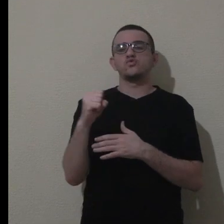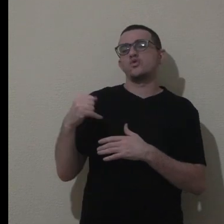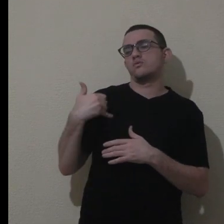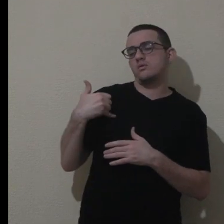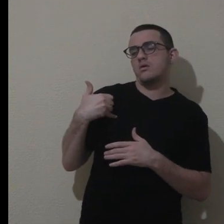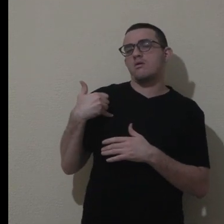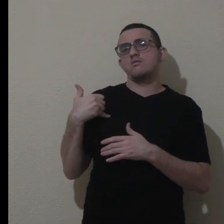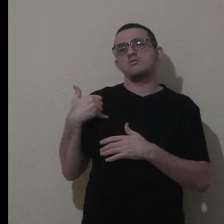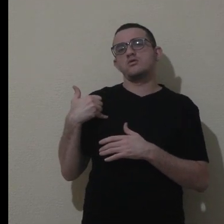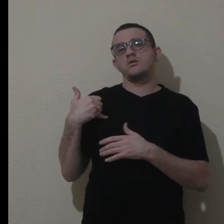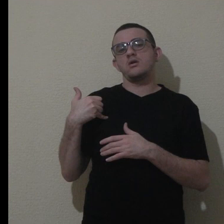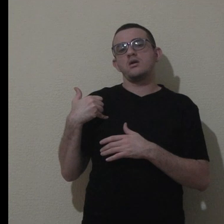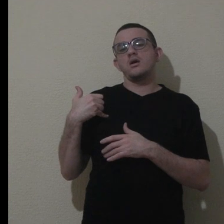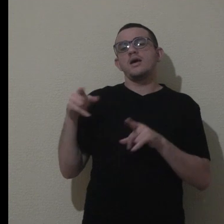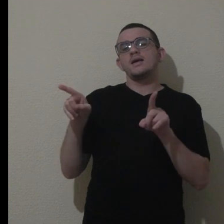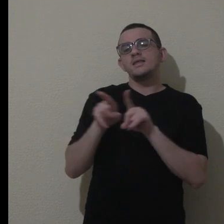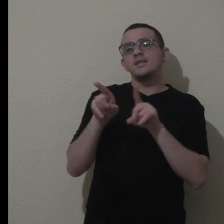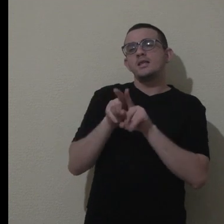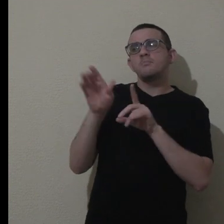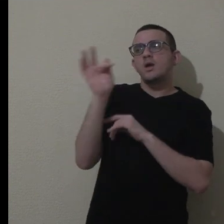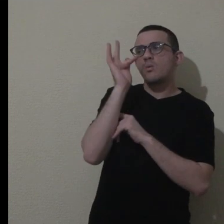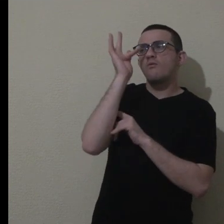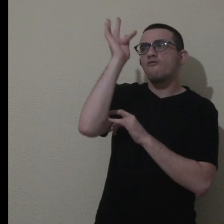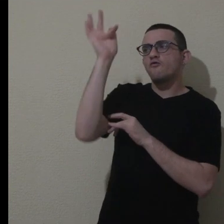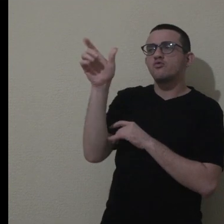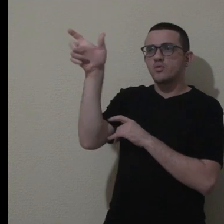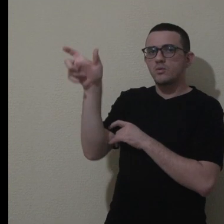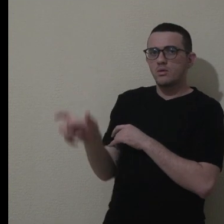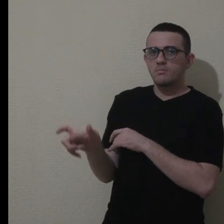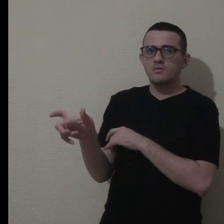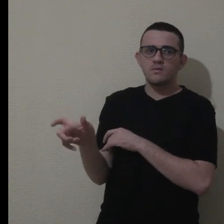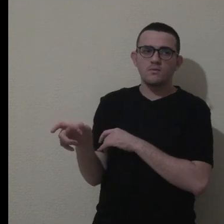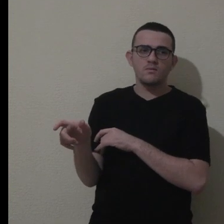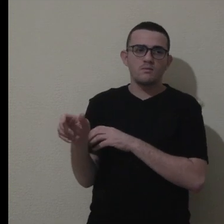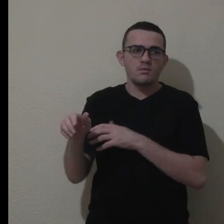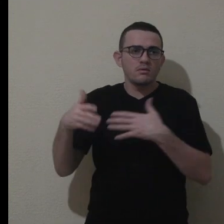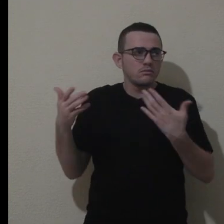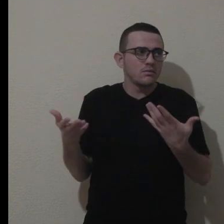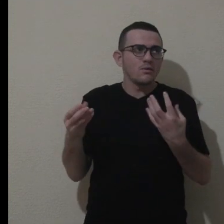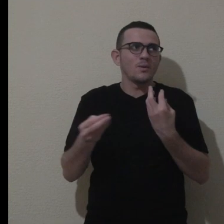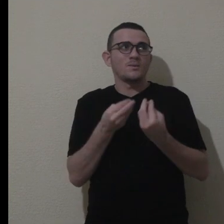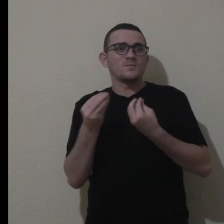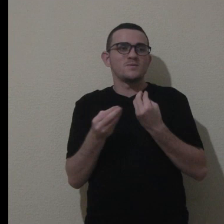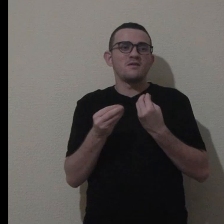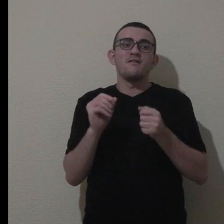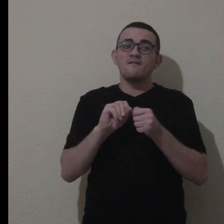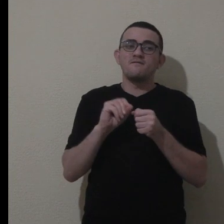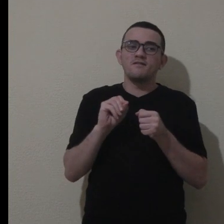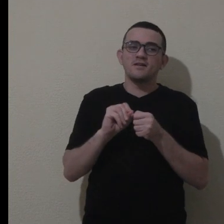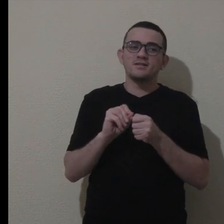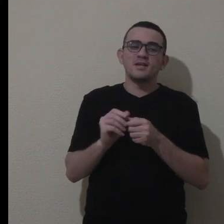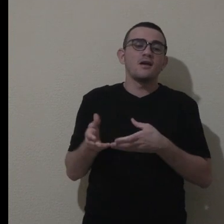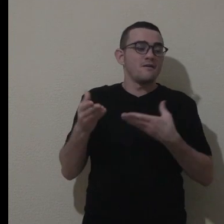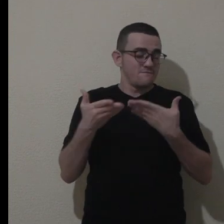18 anos e perspectivas futuras, né? Então, cara, olha, então